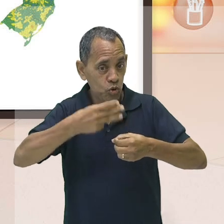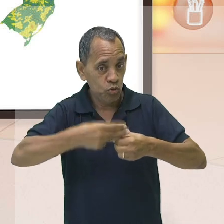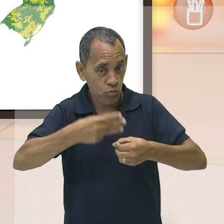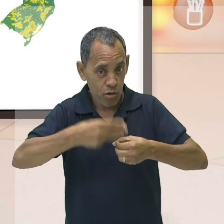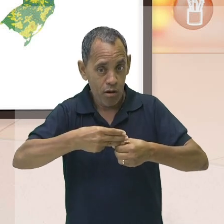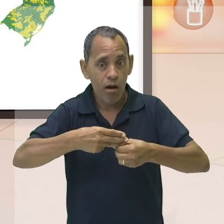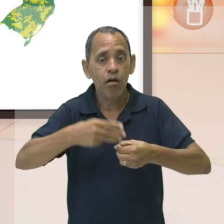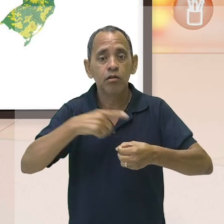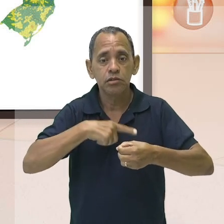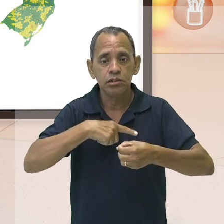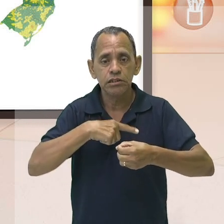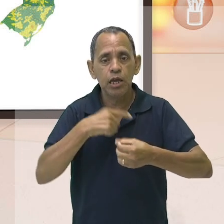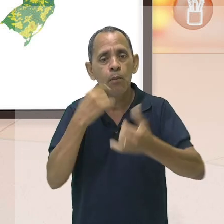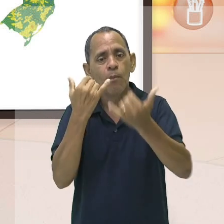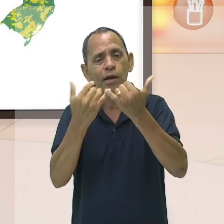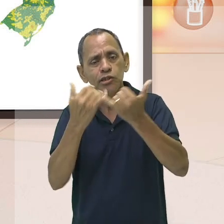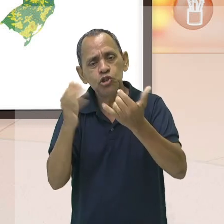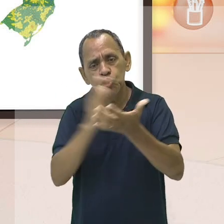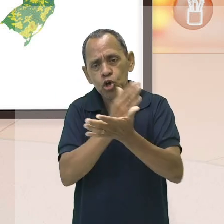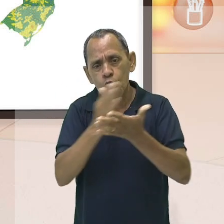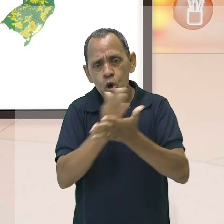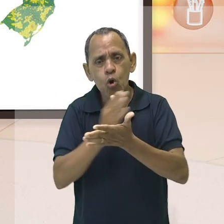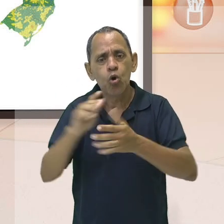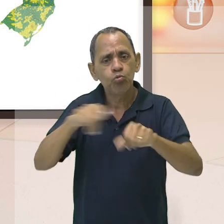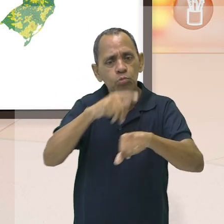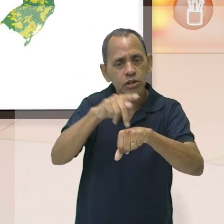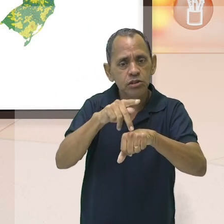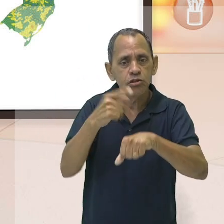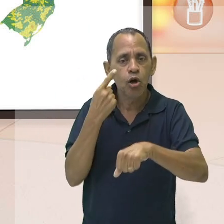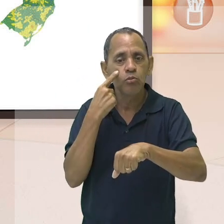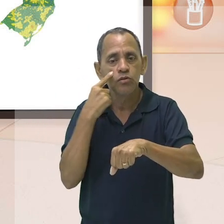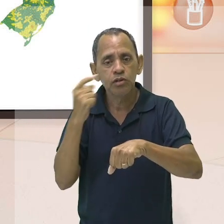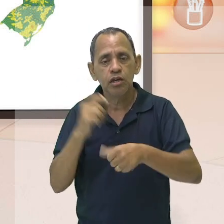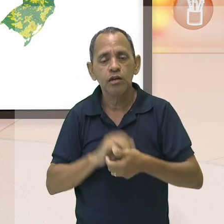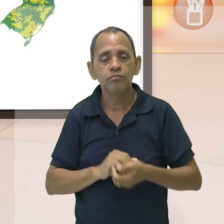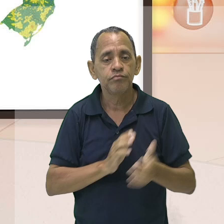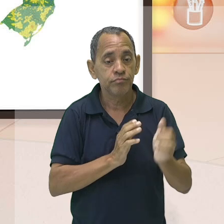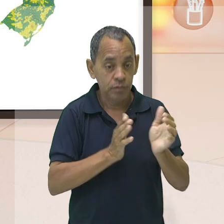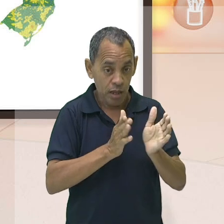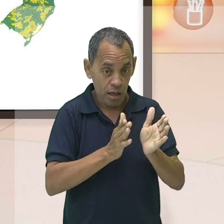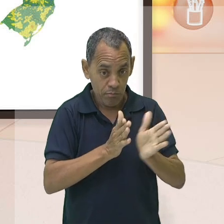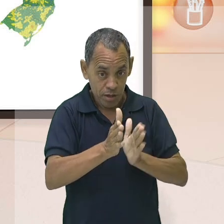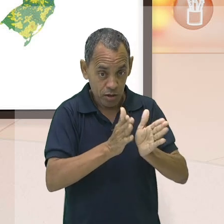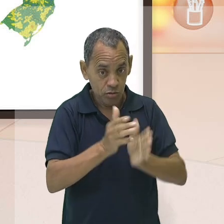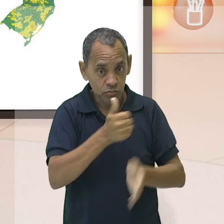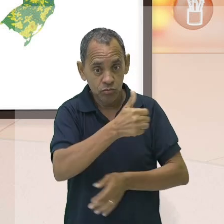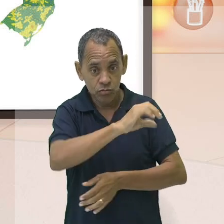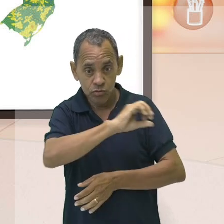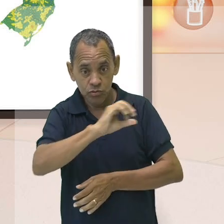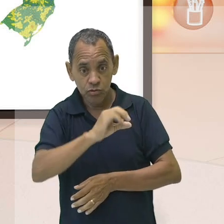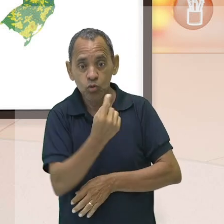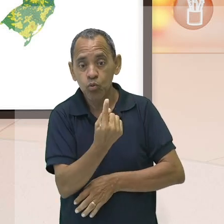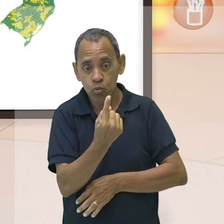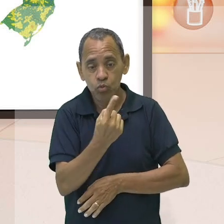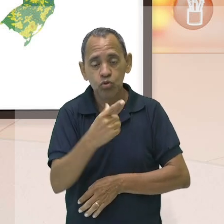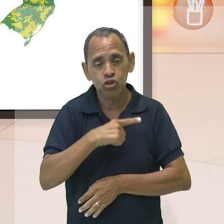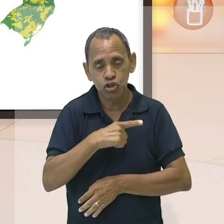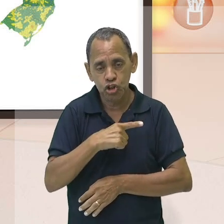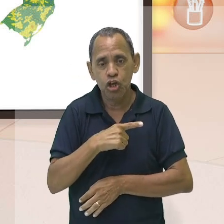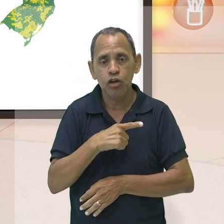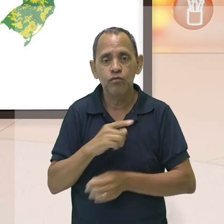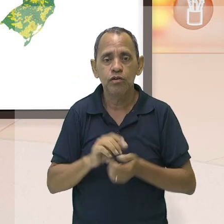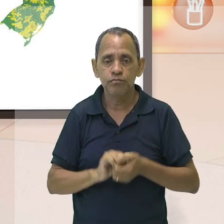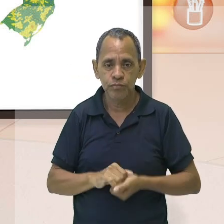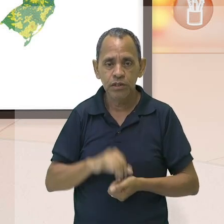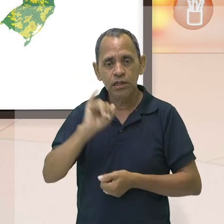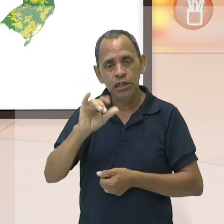com o do IDH para países, né? A gente observa que em 91 o Brasil tinha uma grande quantidade de municípios com IDH muito baixo,